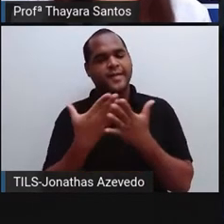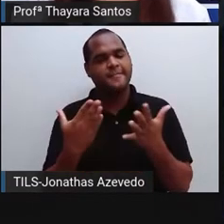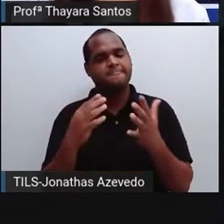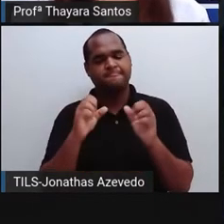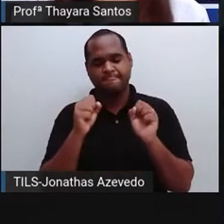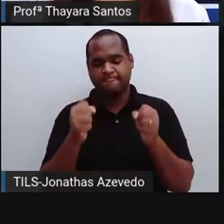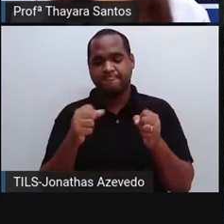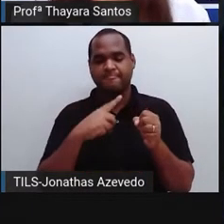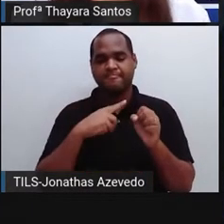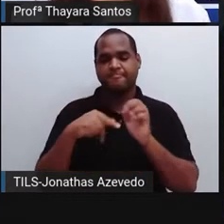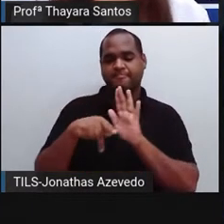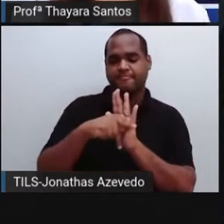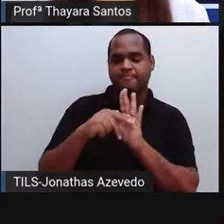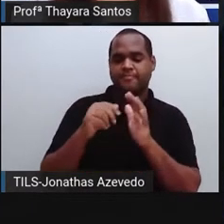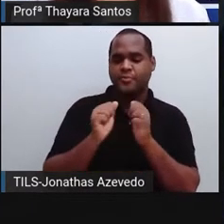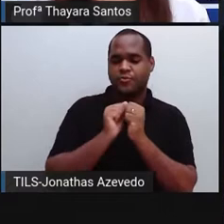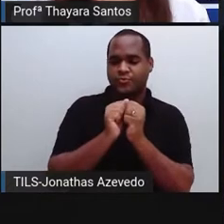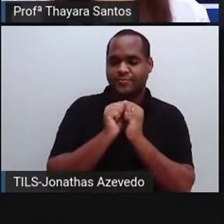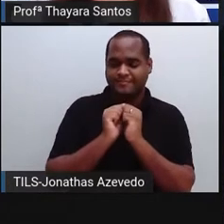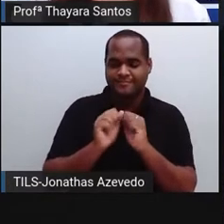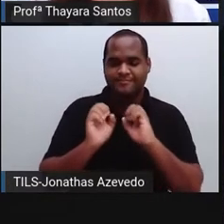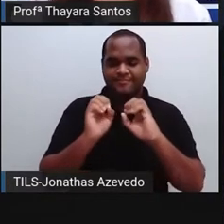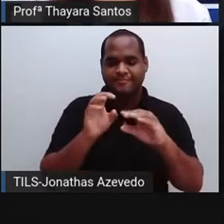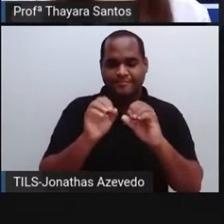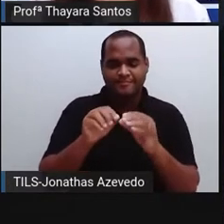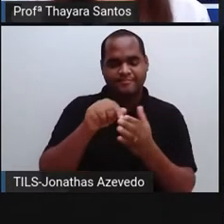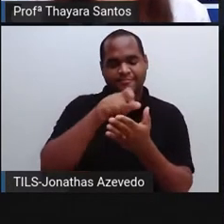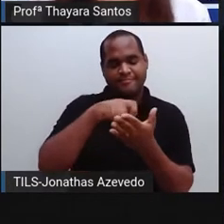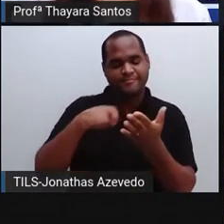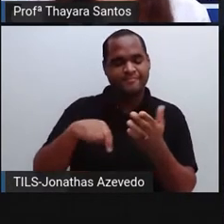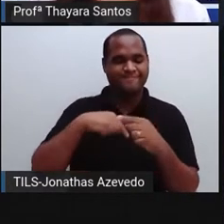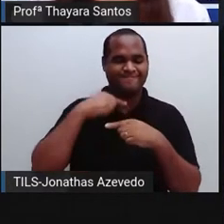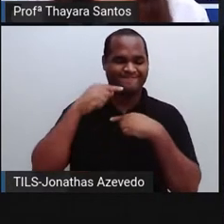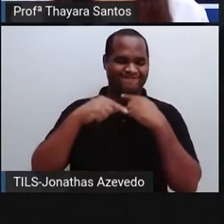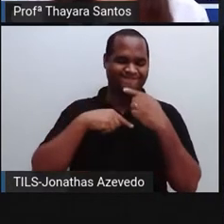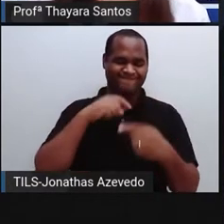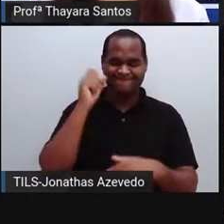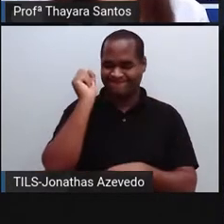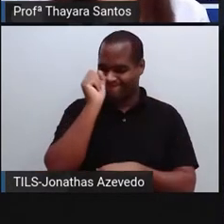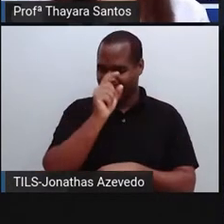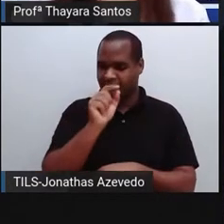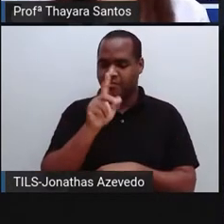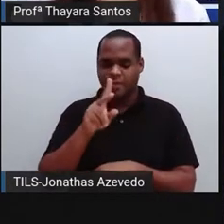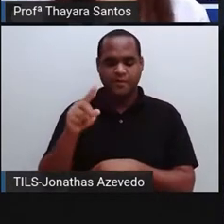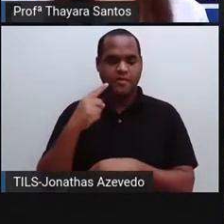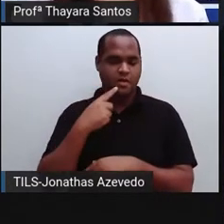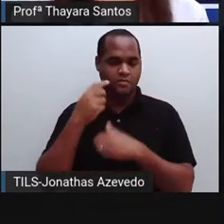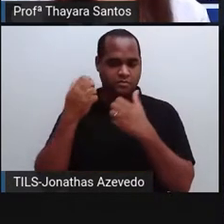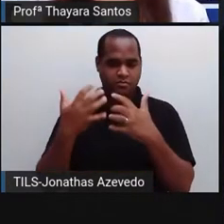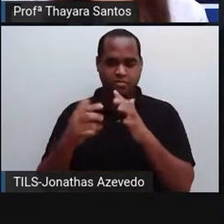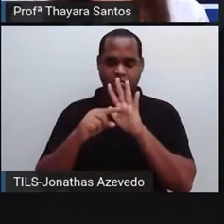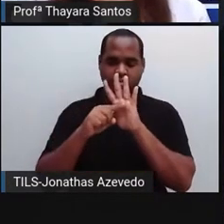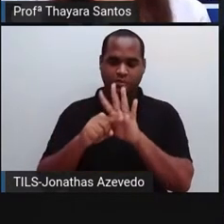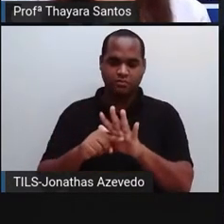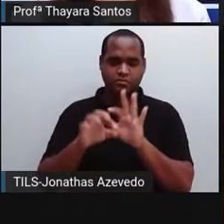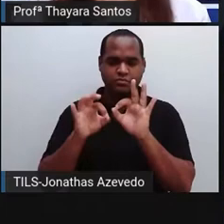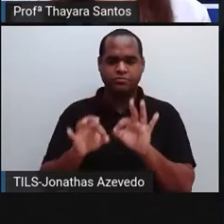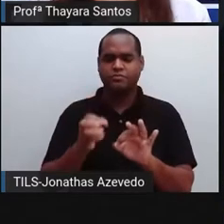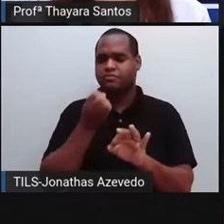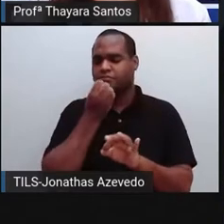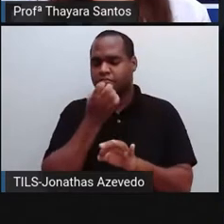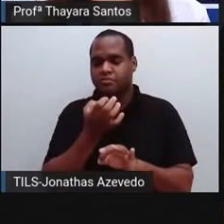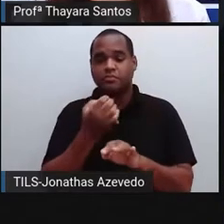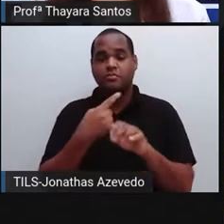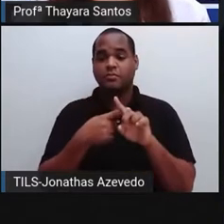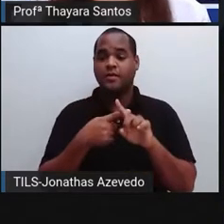participando, acompanhando essas aulas, estão anotando, tirando as dúvidas com os professores quando vocês chegam na escola. Então, para a